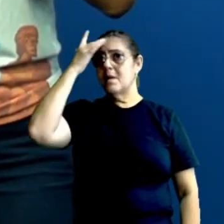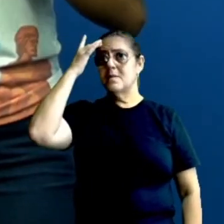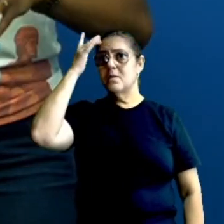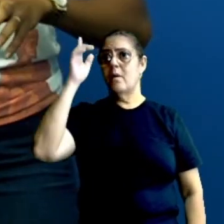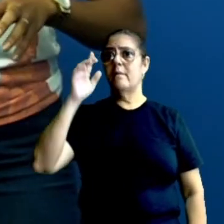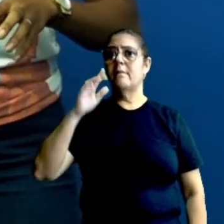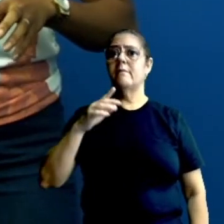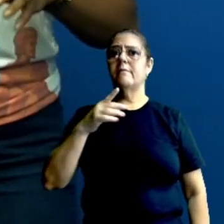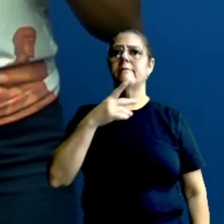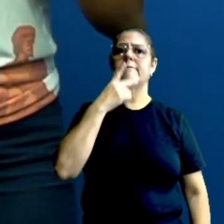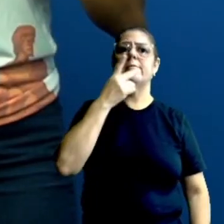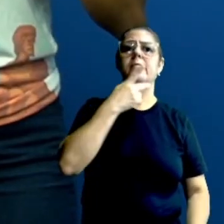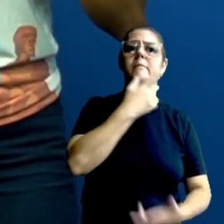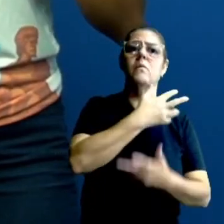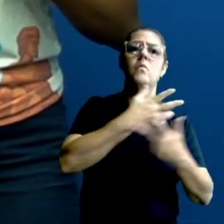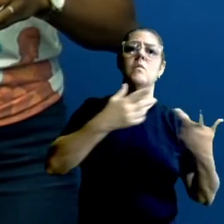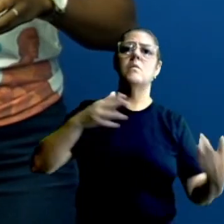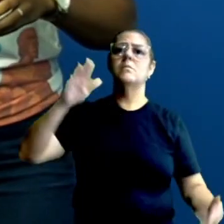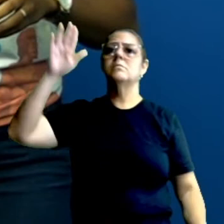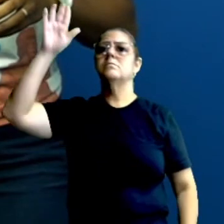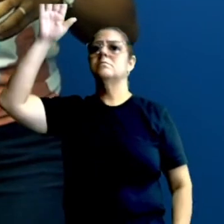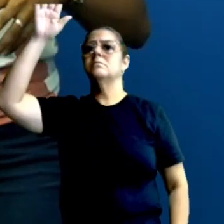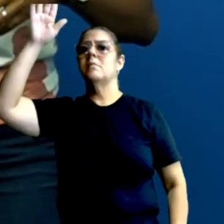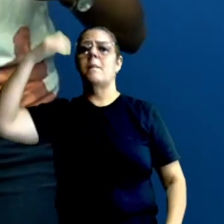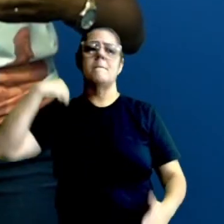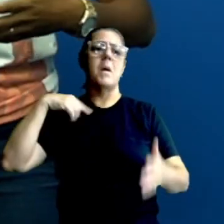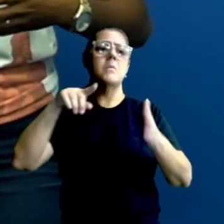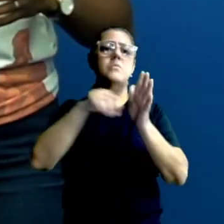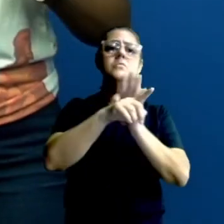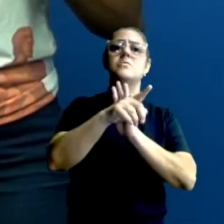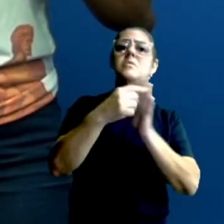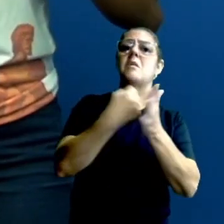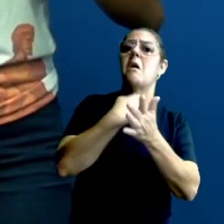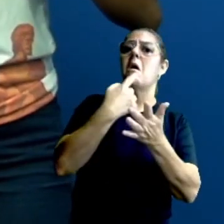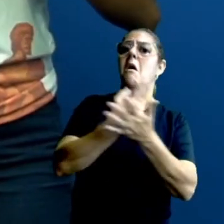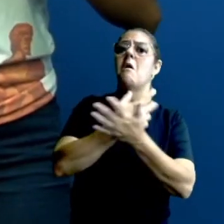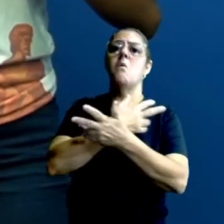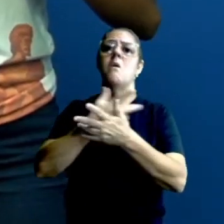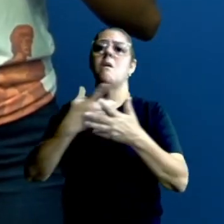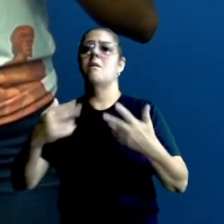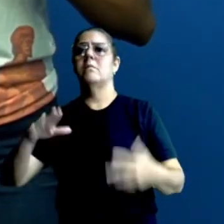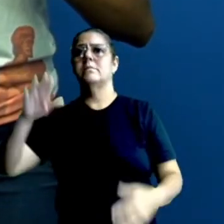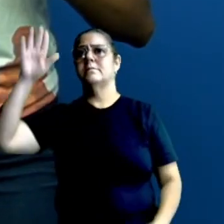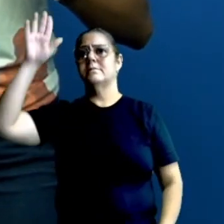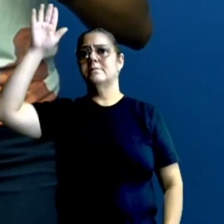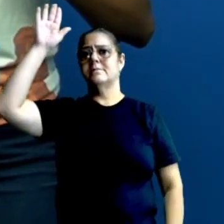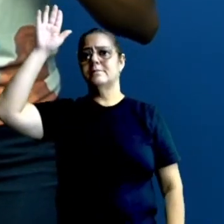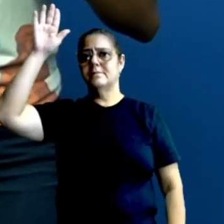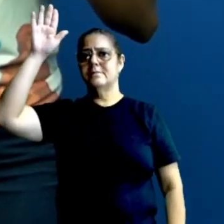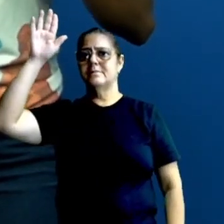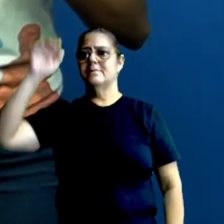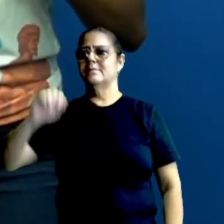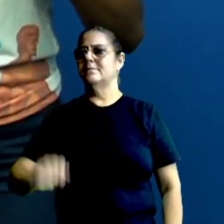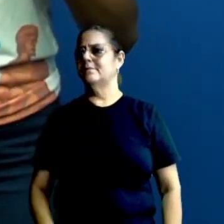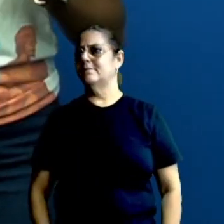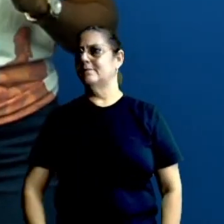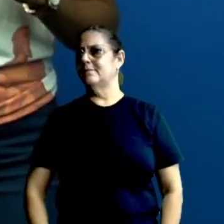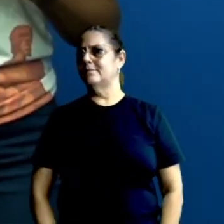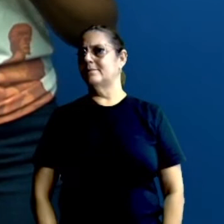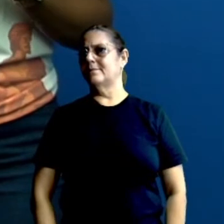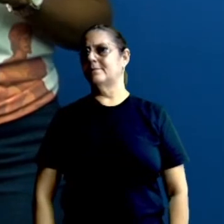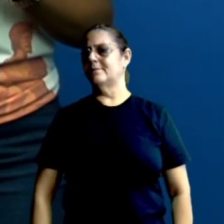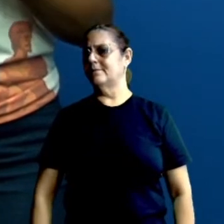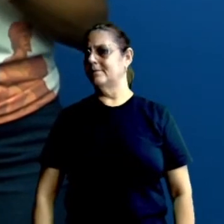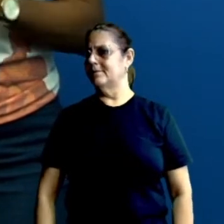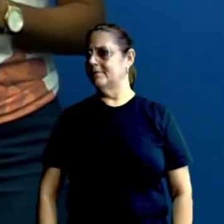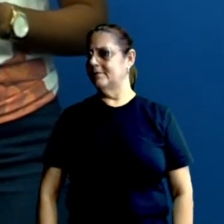algo essencial. É uma maneira de a gente manter sempre a estabilidade. Então, raise your hand